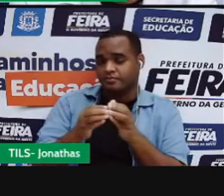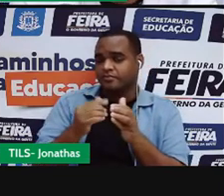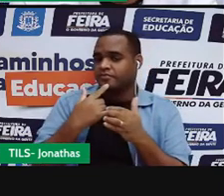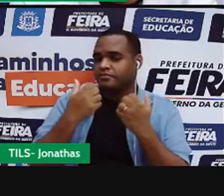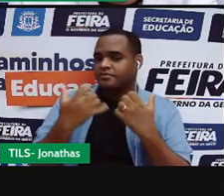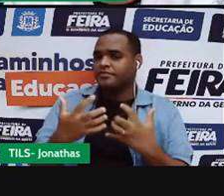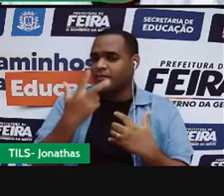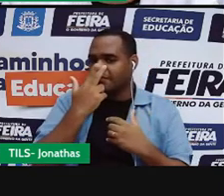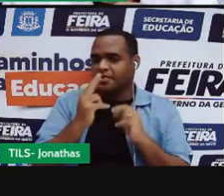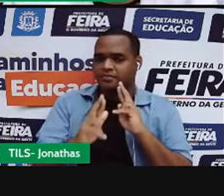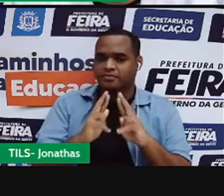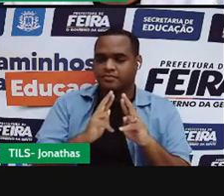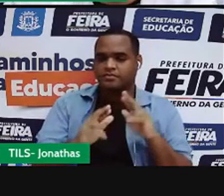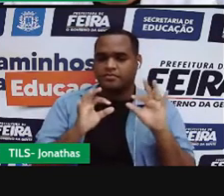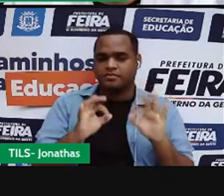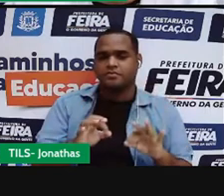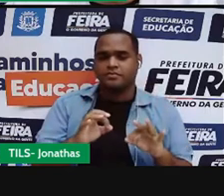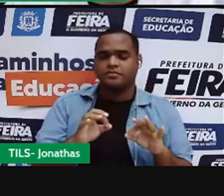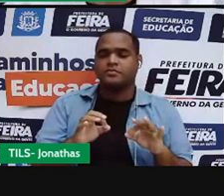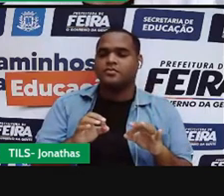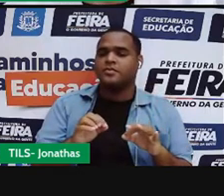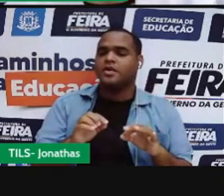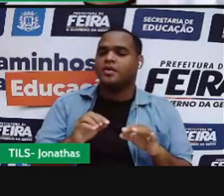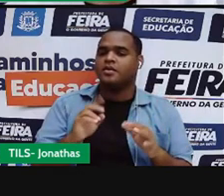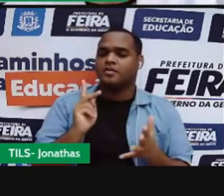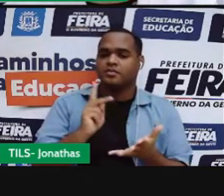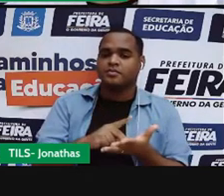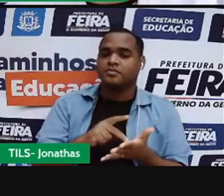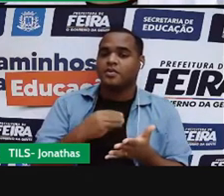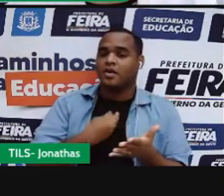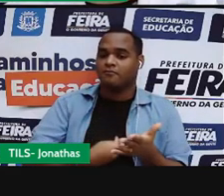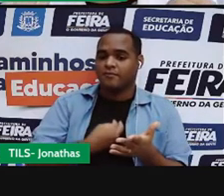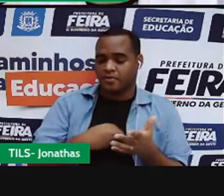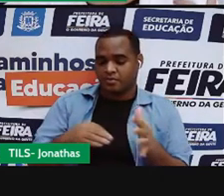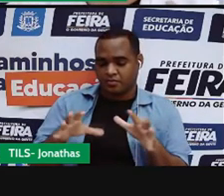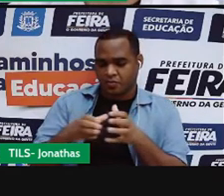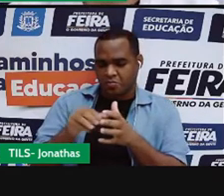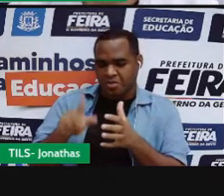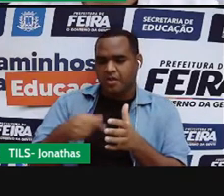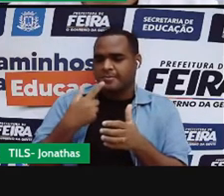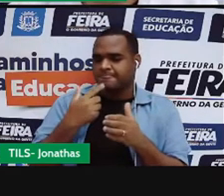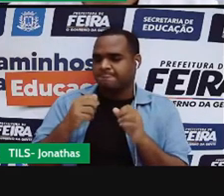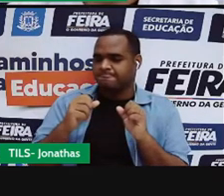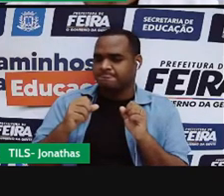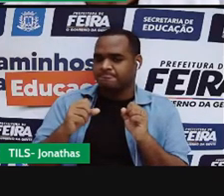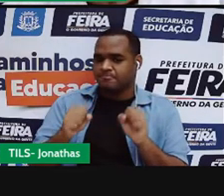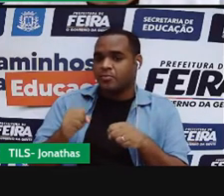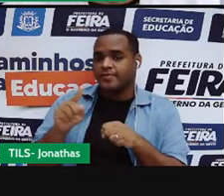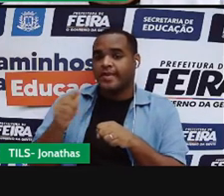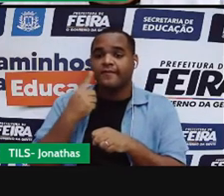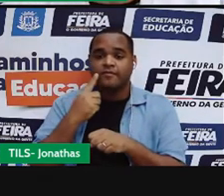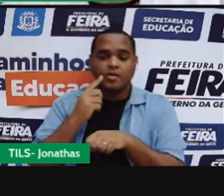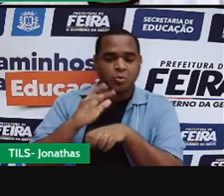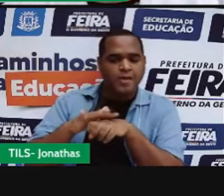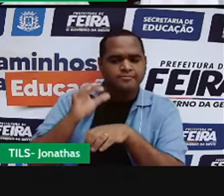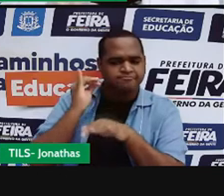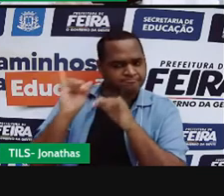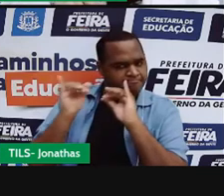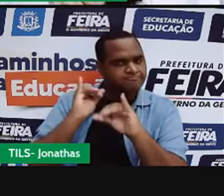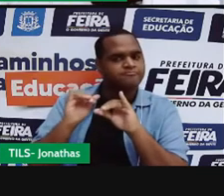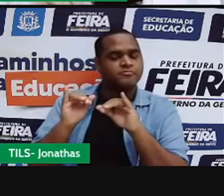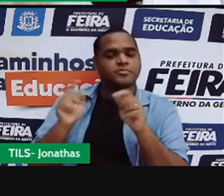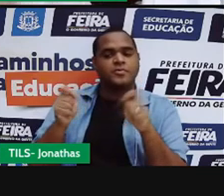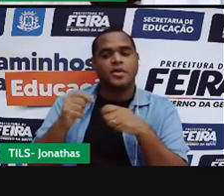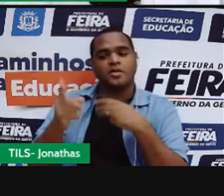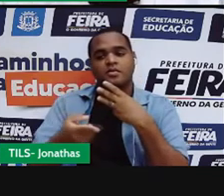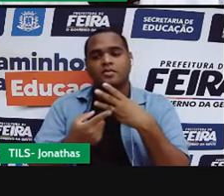responder, né? Dar uma resposta imune do corpo do indivíduo que recebeu para aquela doença. Na terceira etapa, eles vão fazer